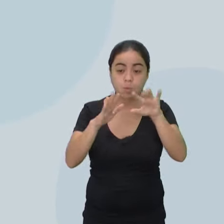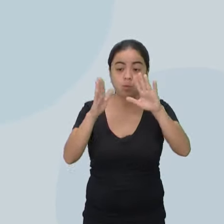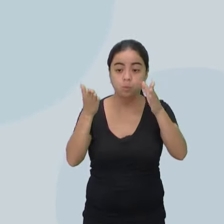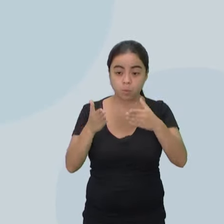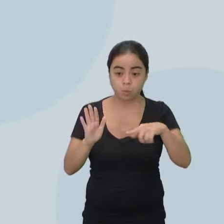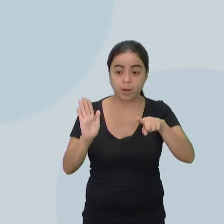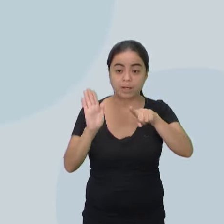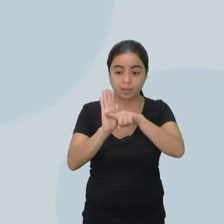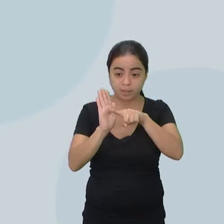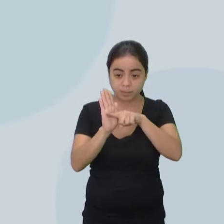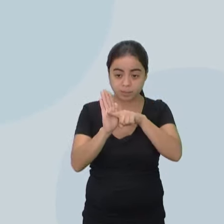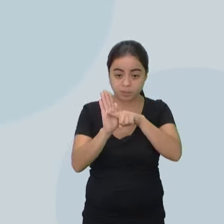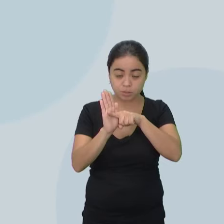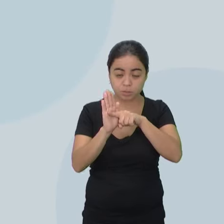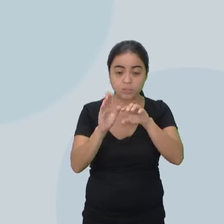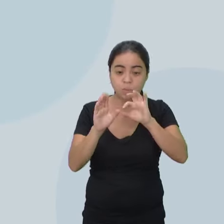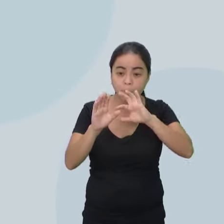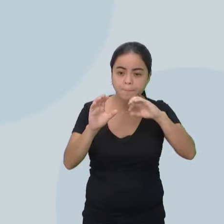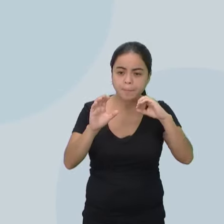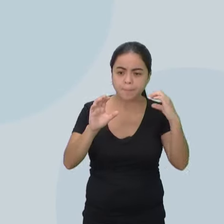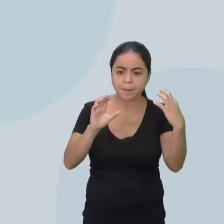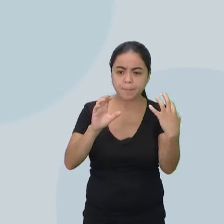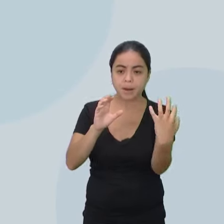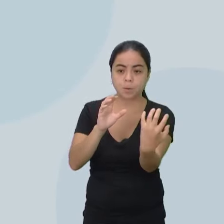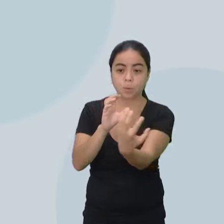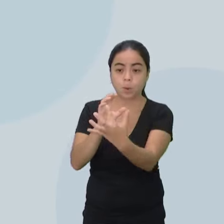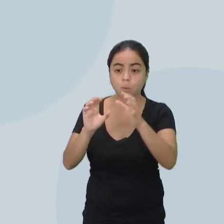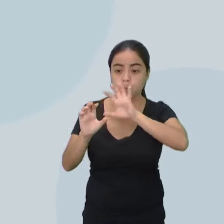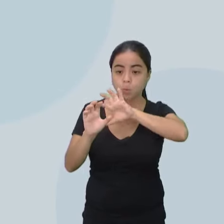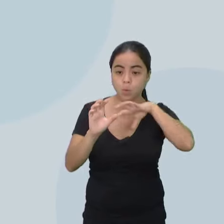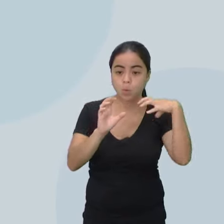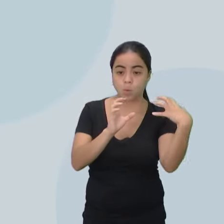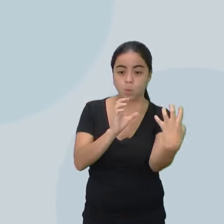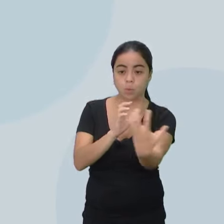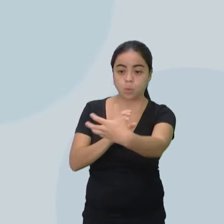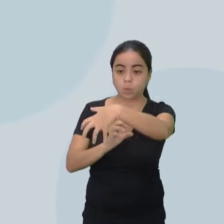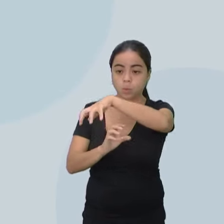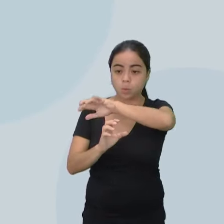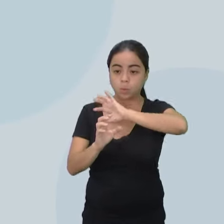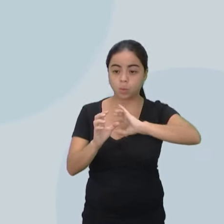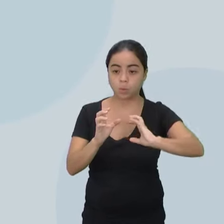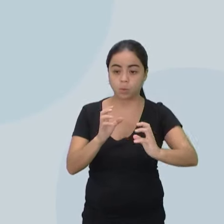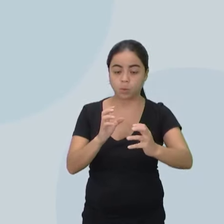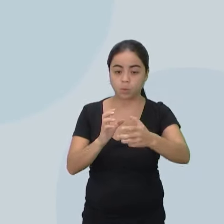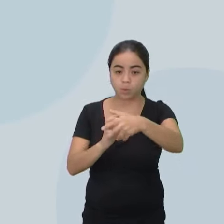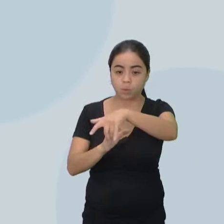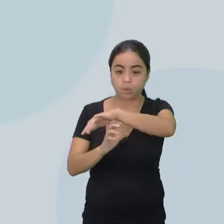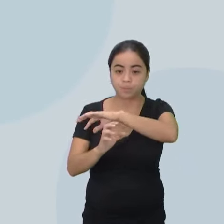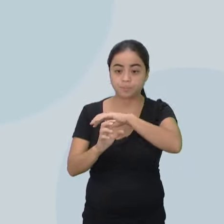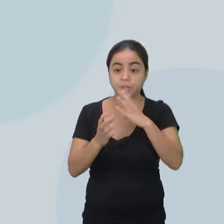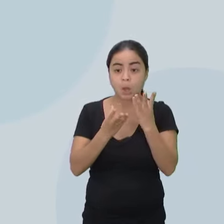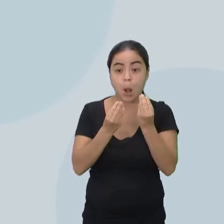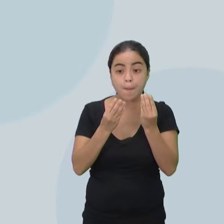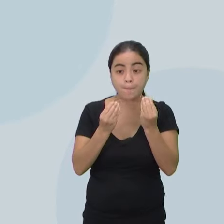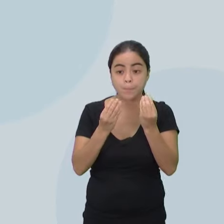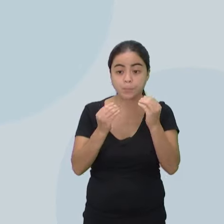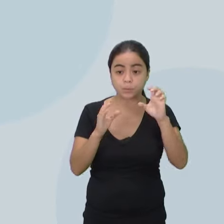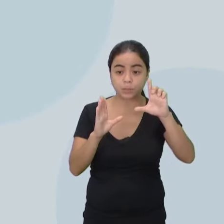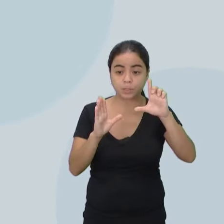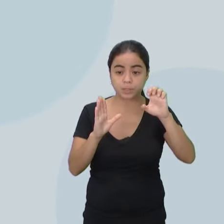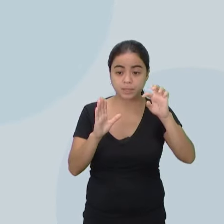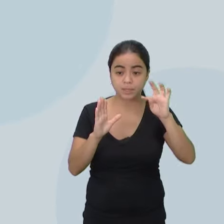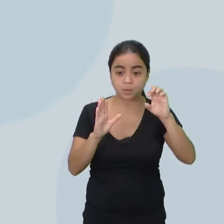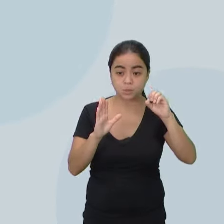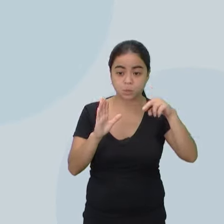corpo, né? Ele cria em torno dele um campo, né? O campo é a região em torno de cargas elétricas, tá